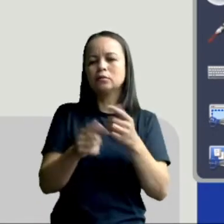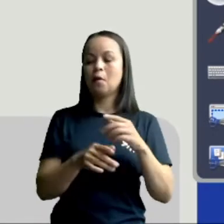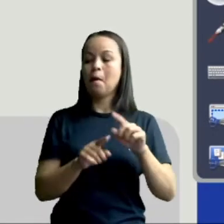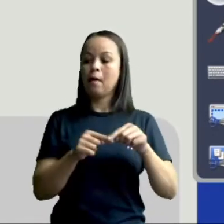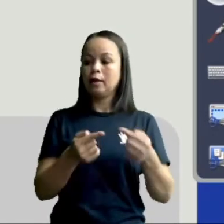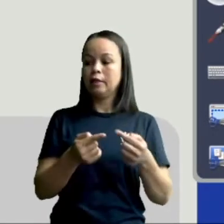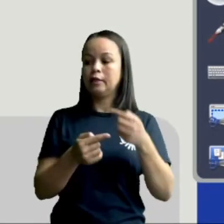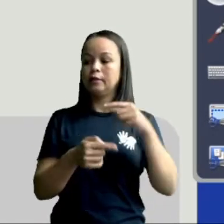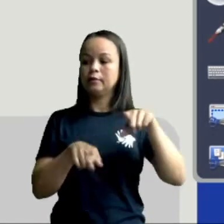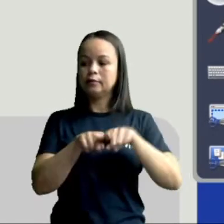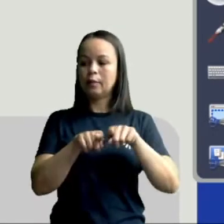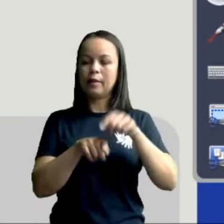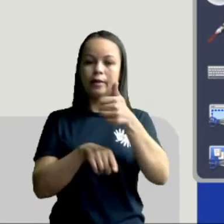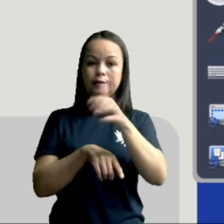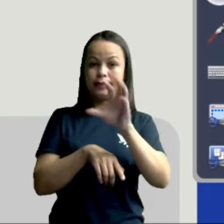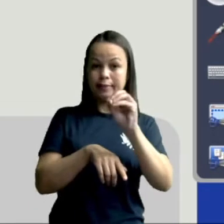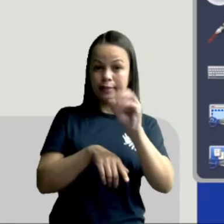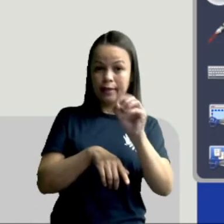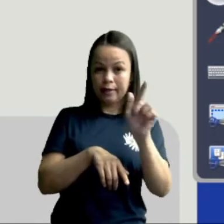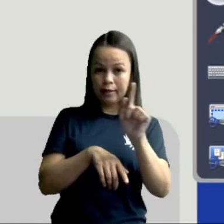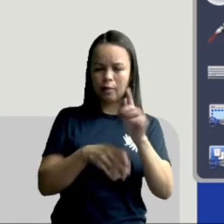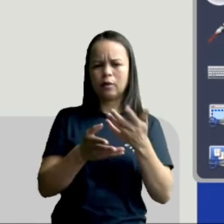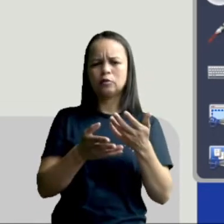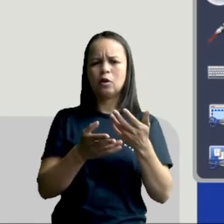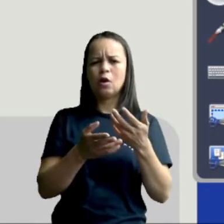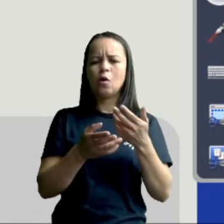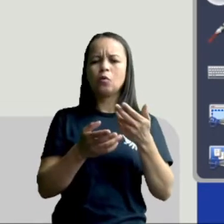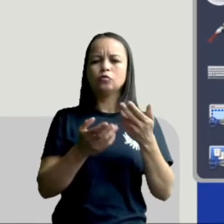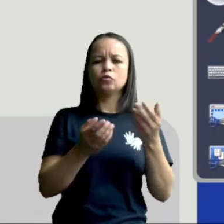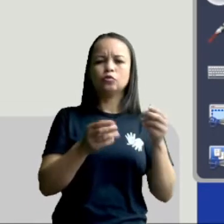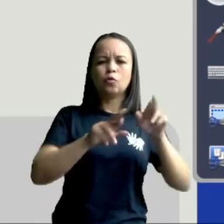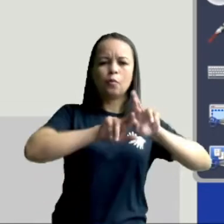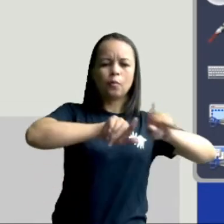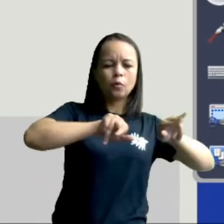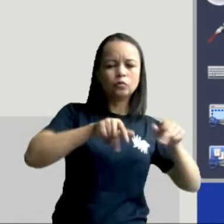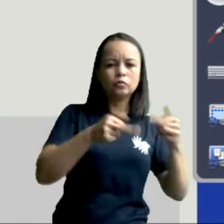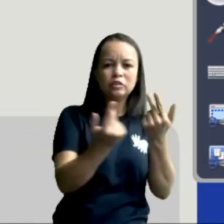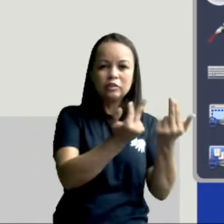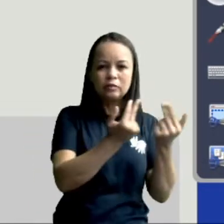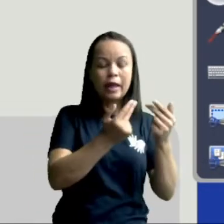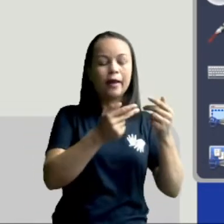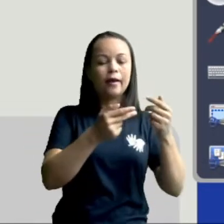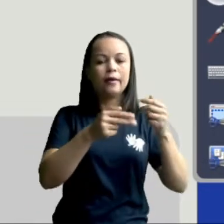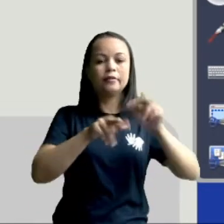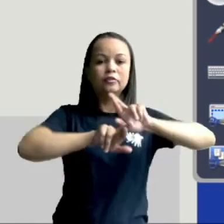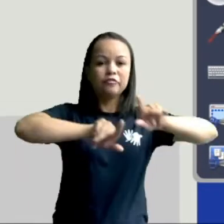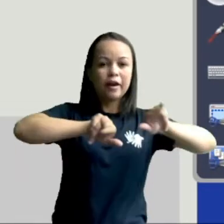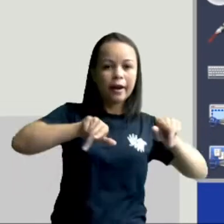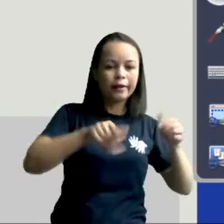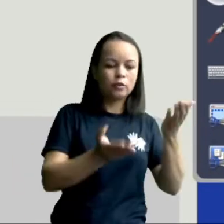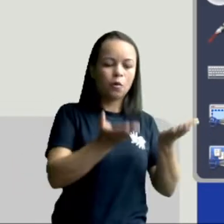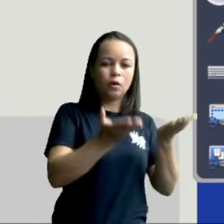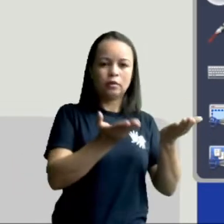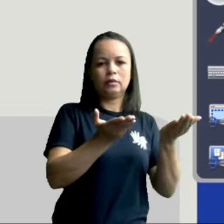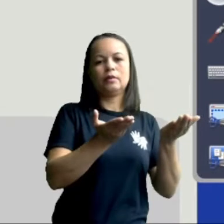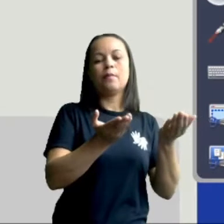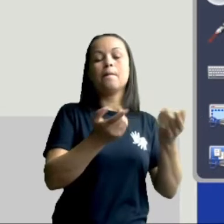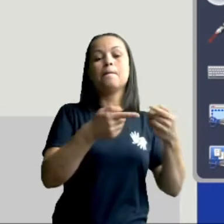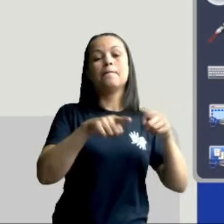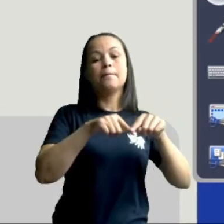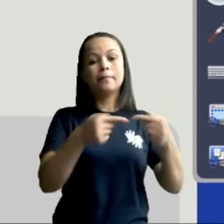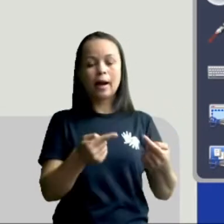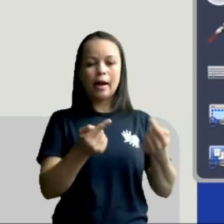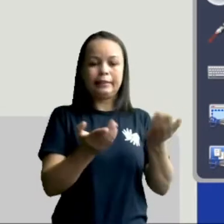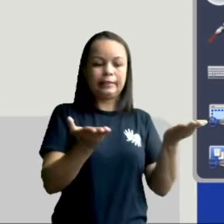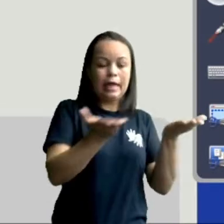de ter produtos diferentes nos dois pratos da balança, o peso que foi colocado em um dos pratos é